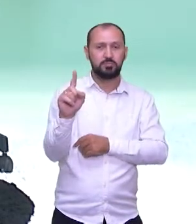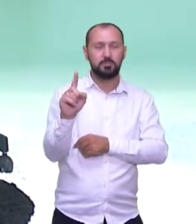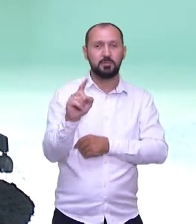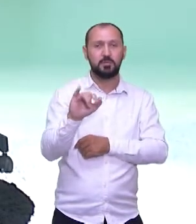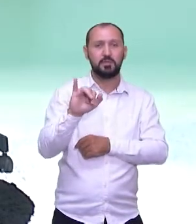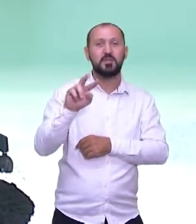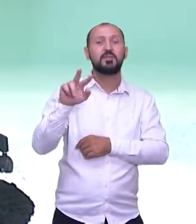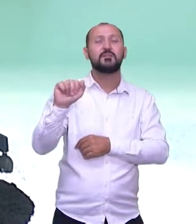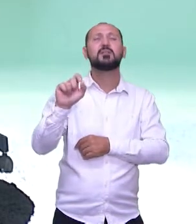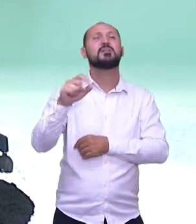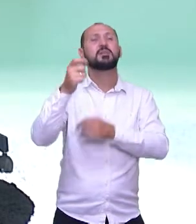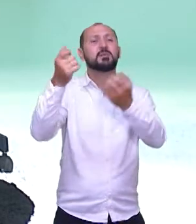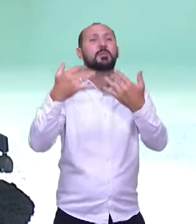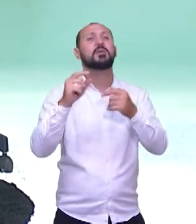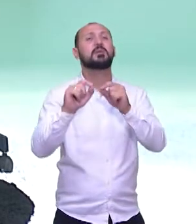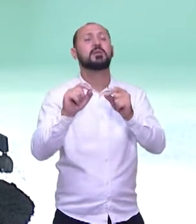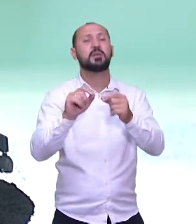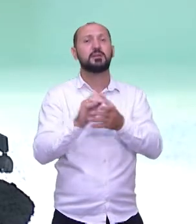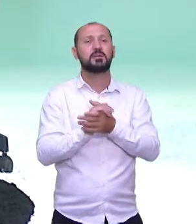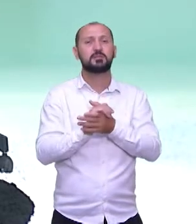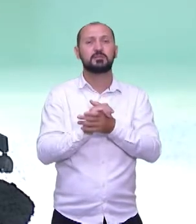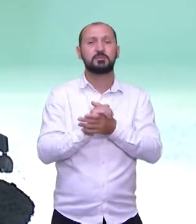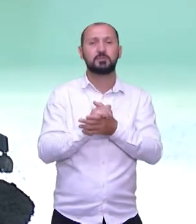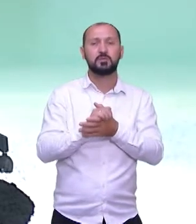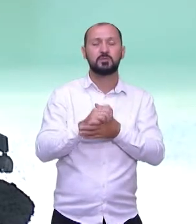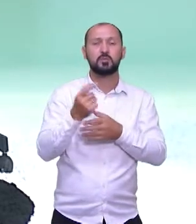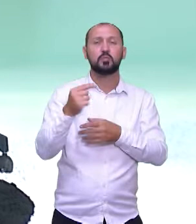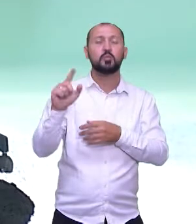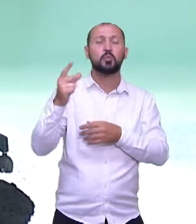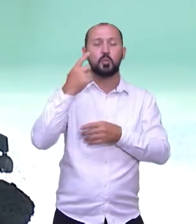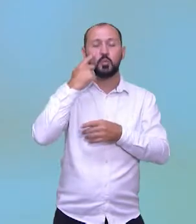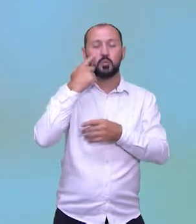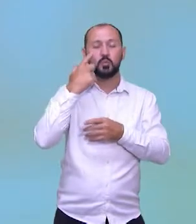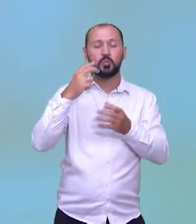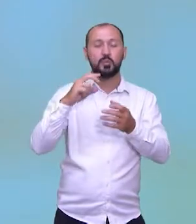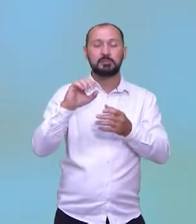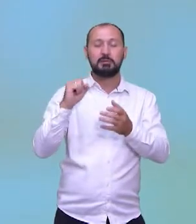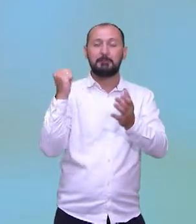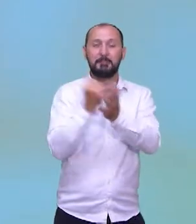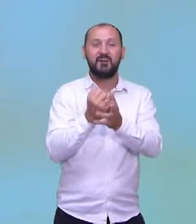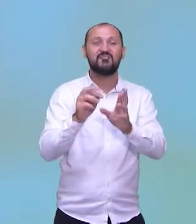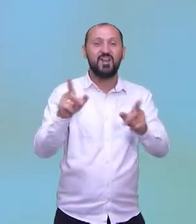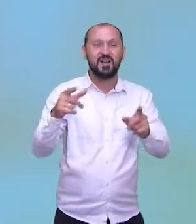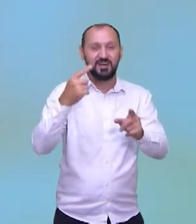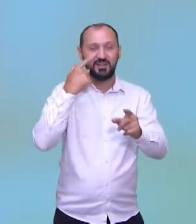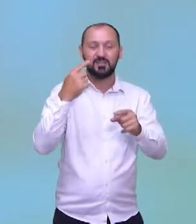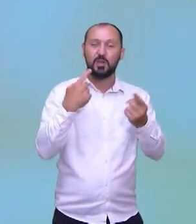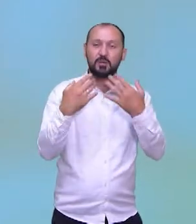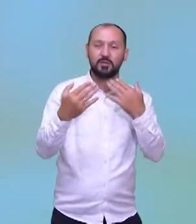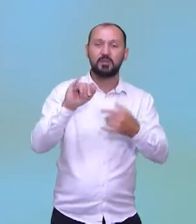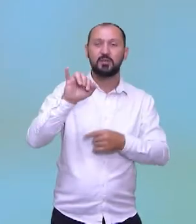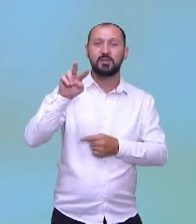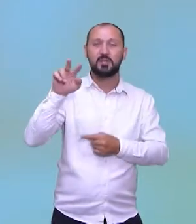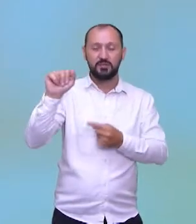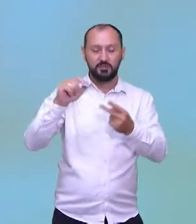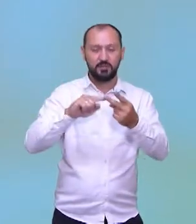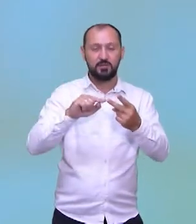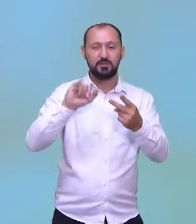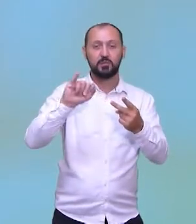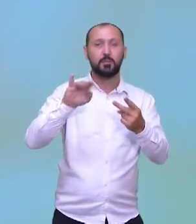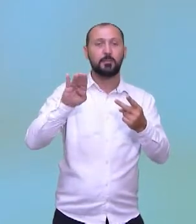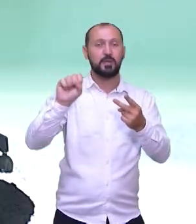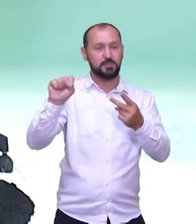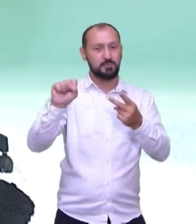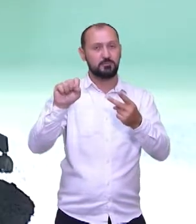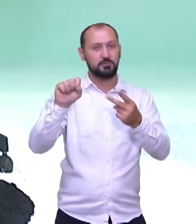Tramita no Congresso. O IVA, explica para quem está assistindo o programa, são 2 siglas novas que estão sendo discutidas aí no mundo tributário, né? O IVA e o